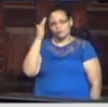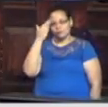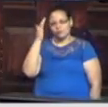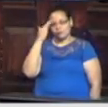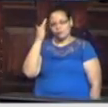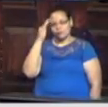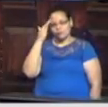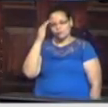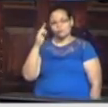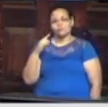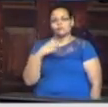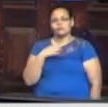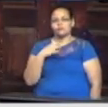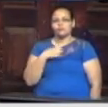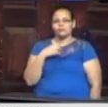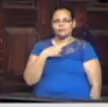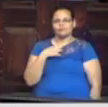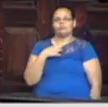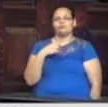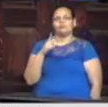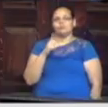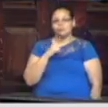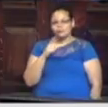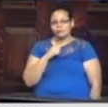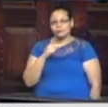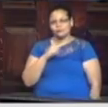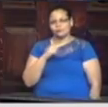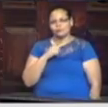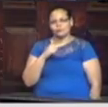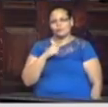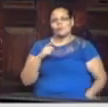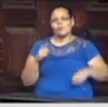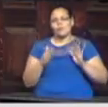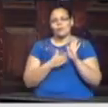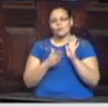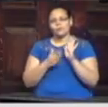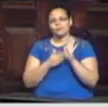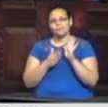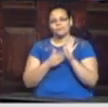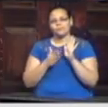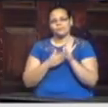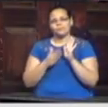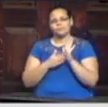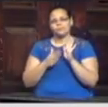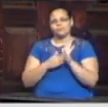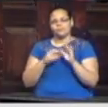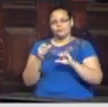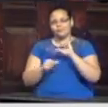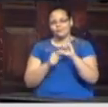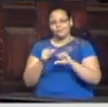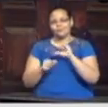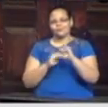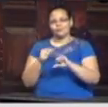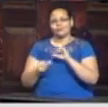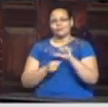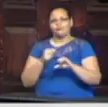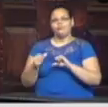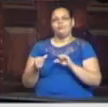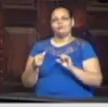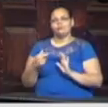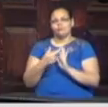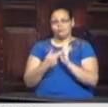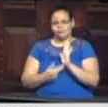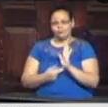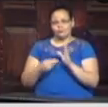eu sugiro? Que haja uma proposta de modificação do regimento